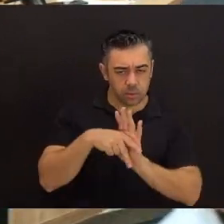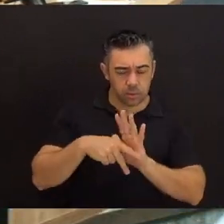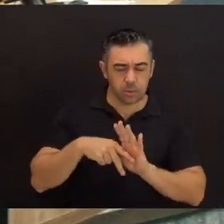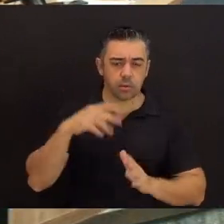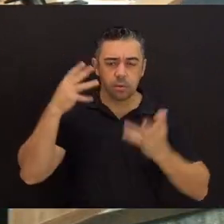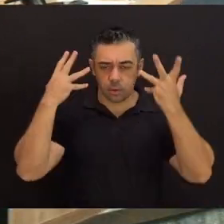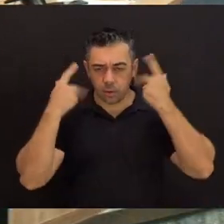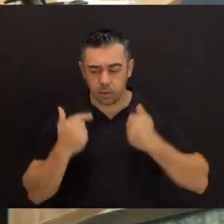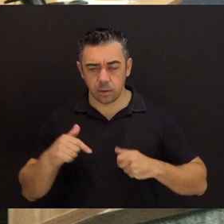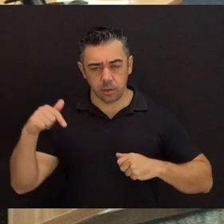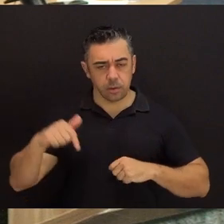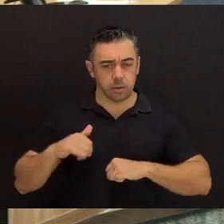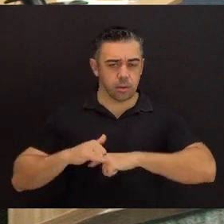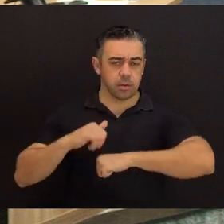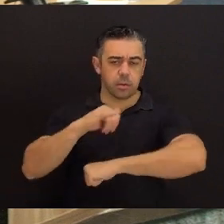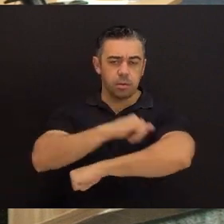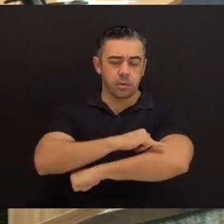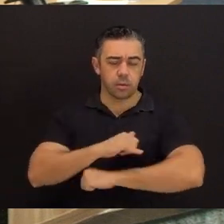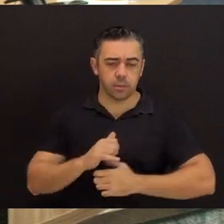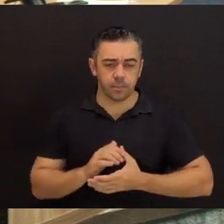São José dos Pinhais